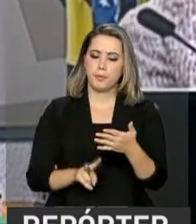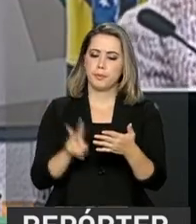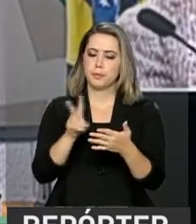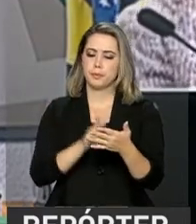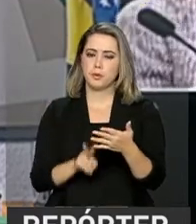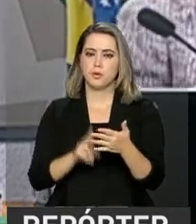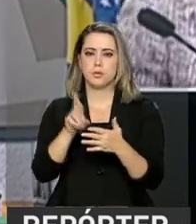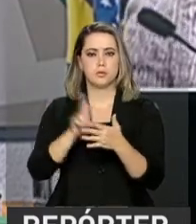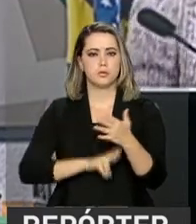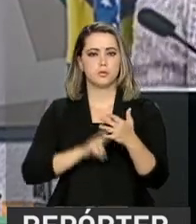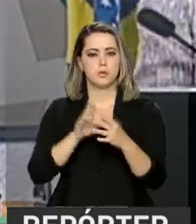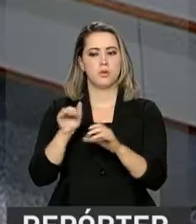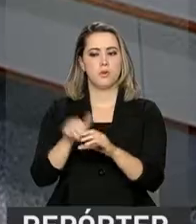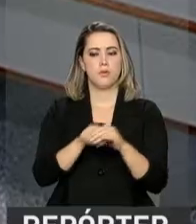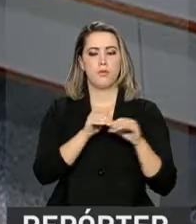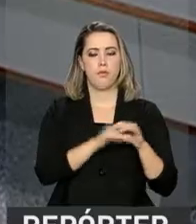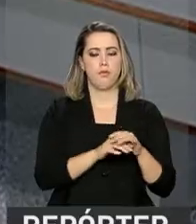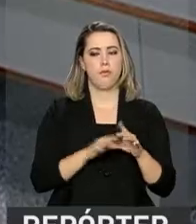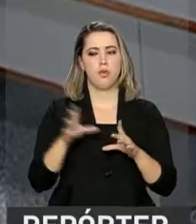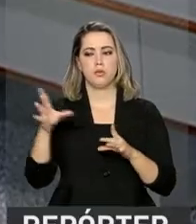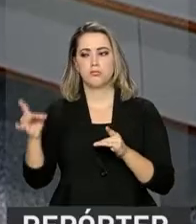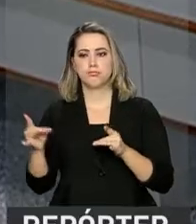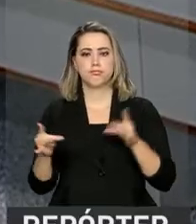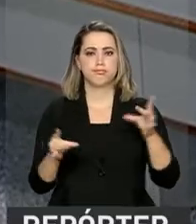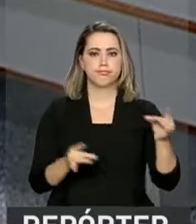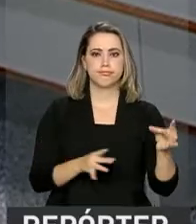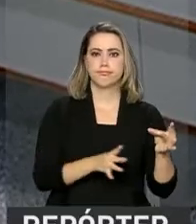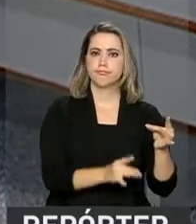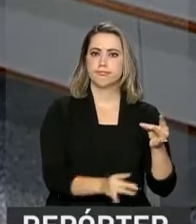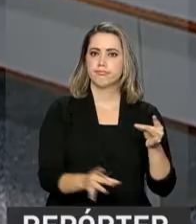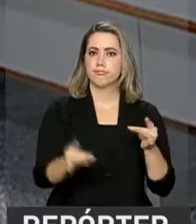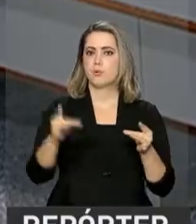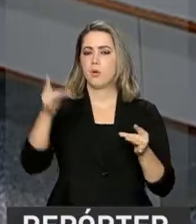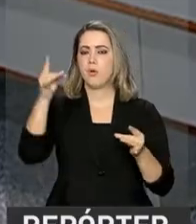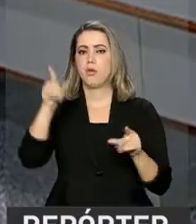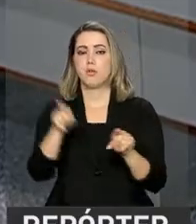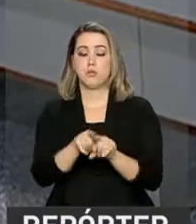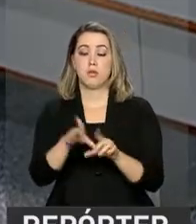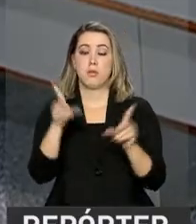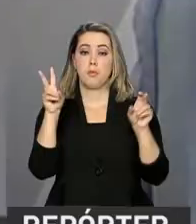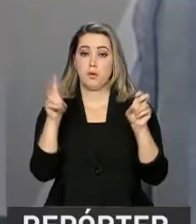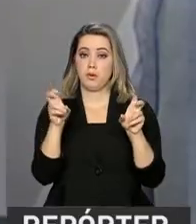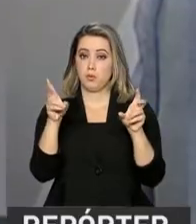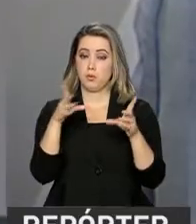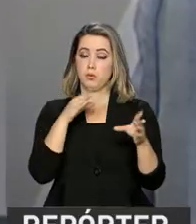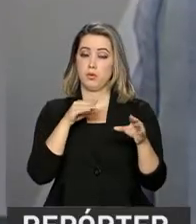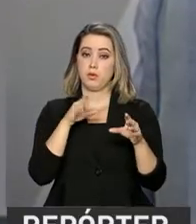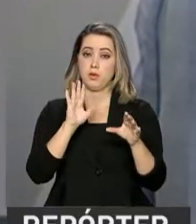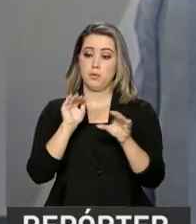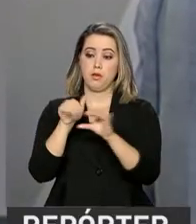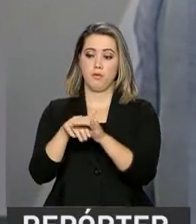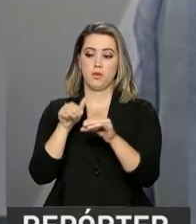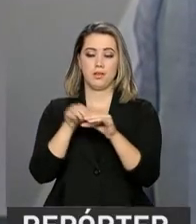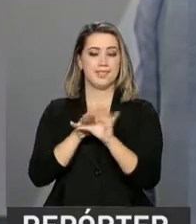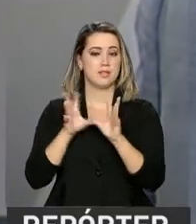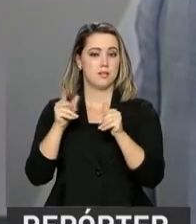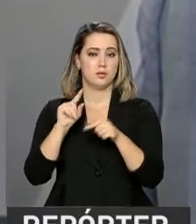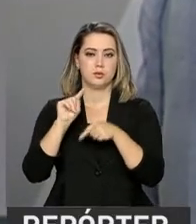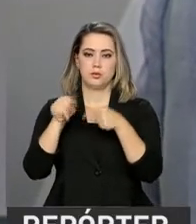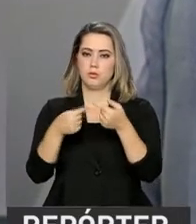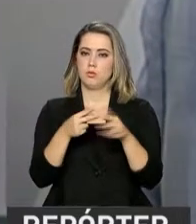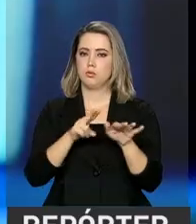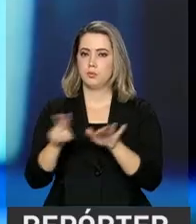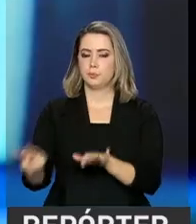relatório e de votos em separado além das discussões sobre o tema ea votação na comissão deve ficar para a próxima